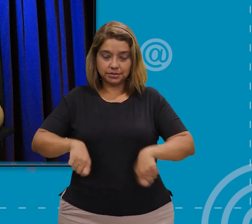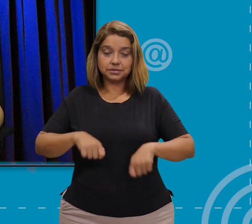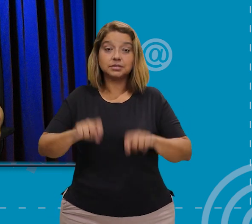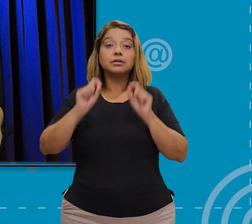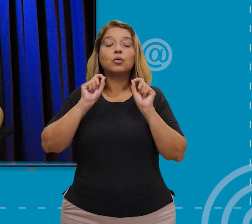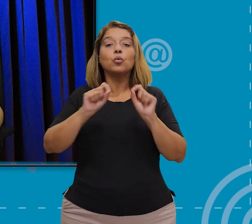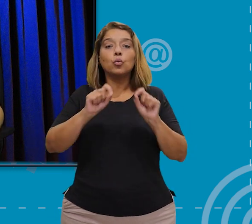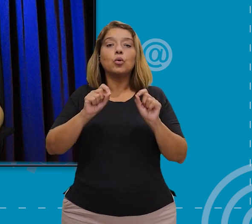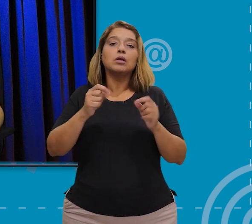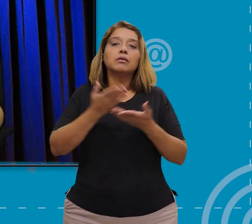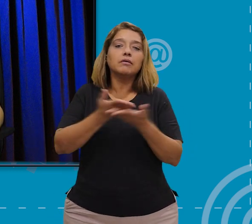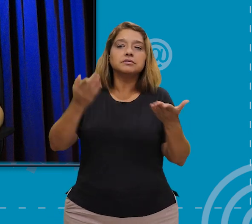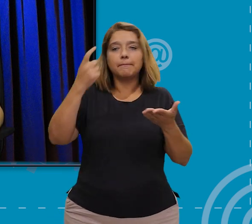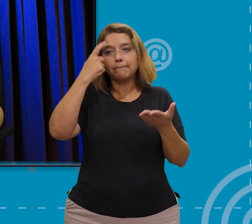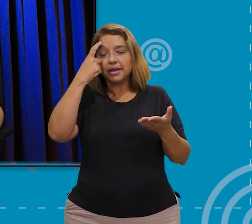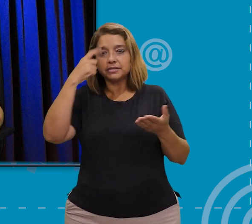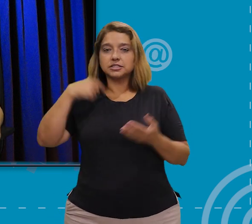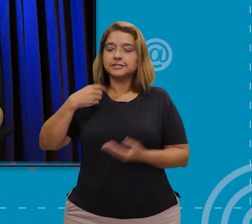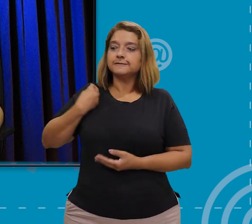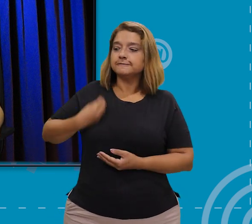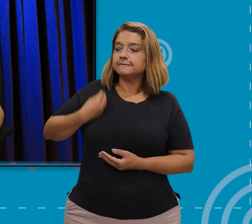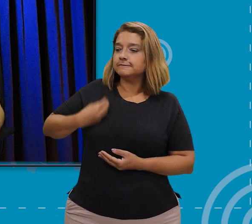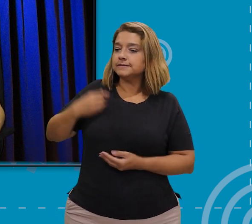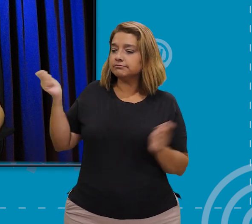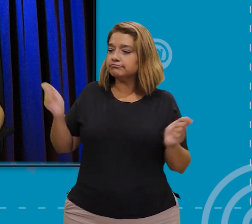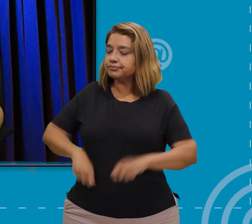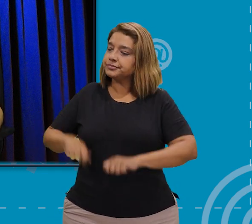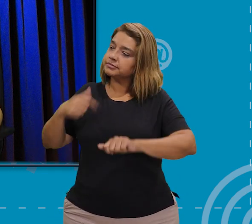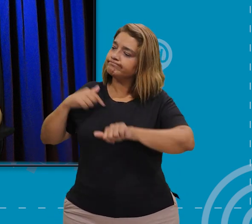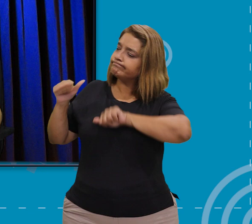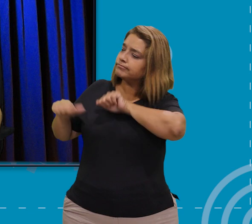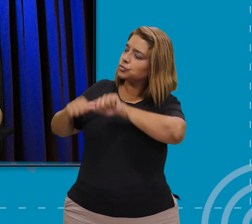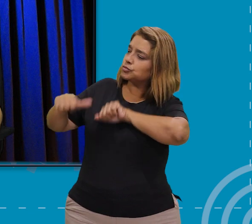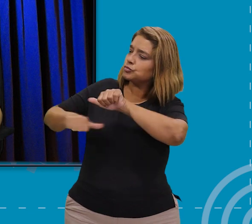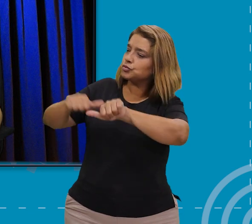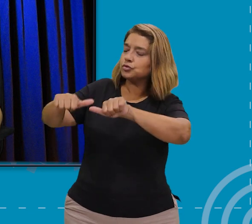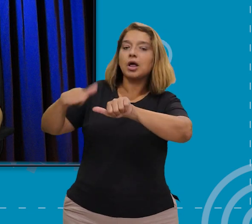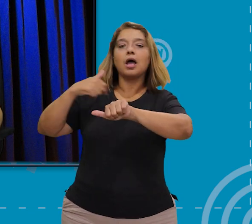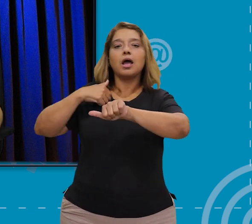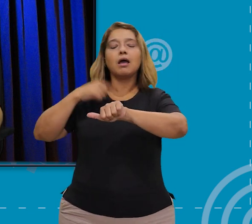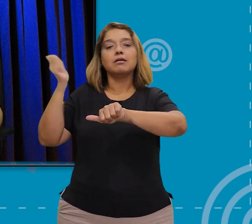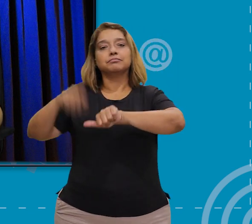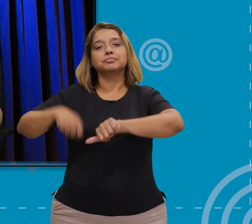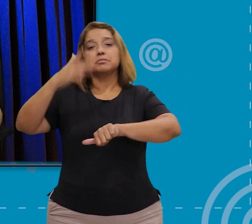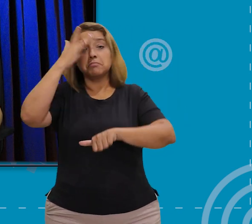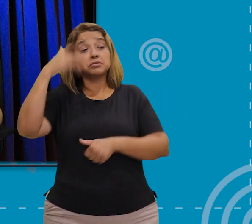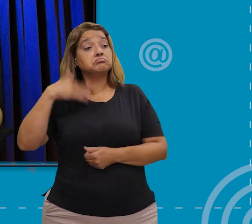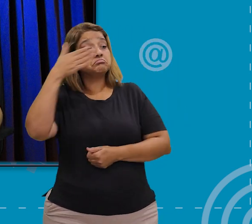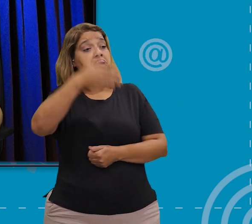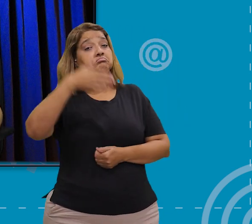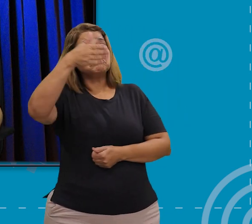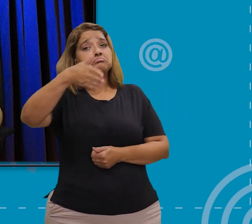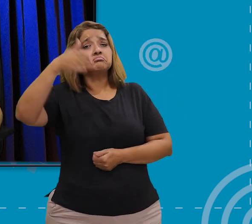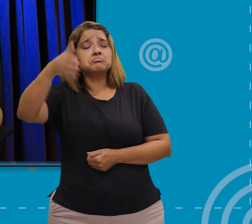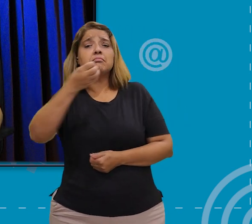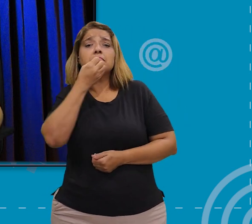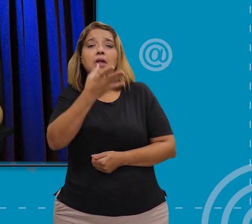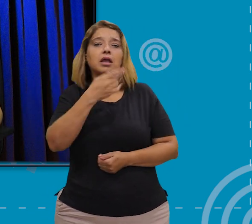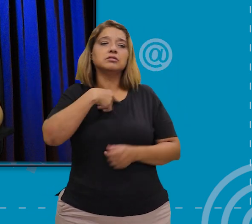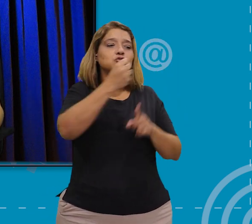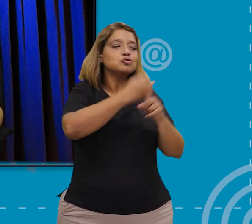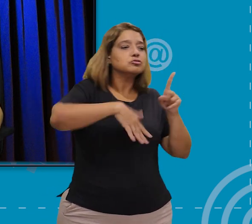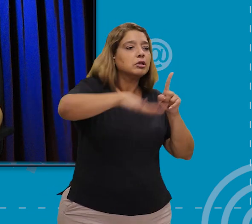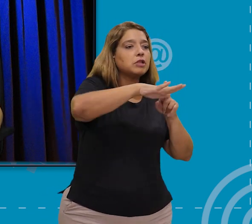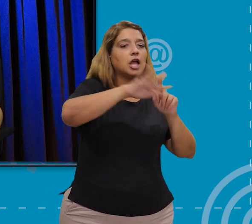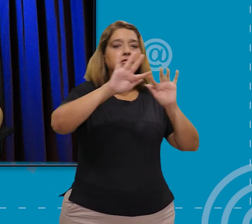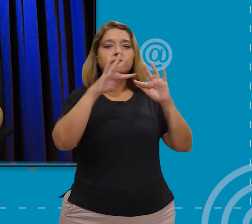você pode aplicar a CNV por onde você passar. O ambiente social, o ambiente familiar, o ambiente de trabalho, né? Então,